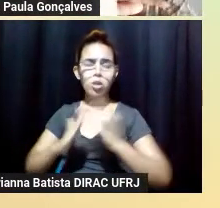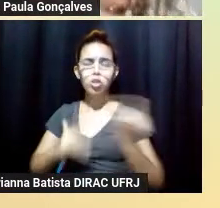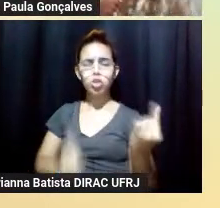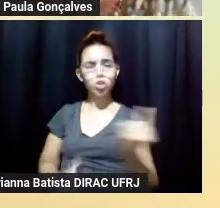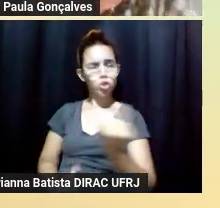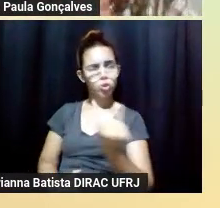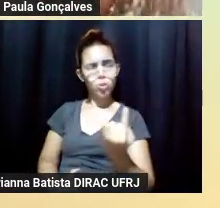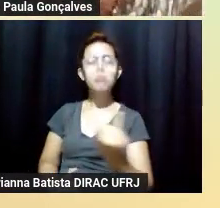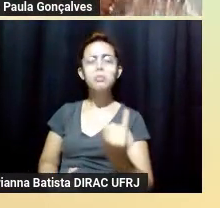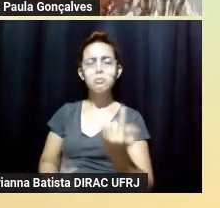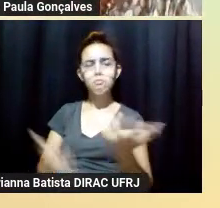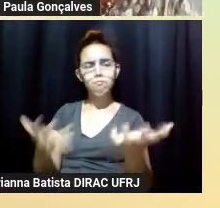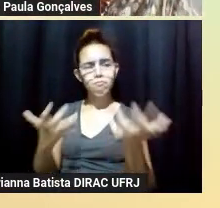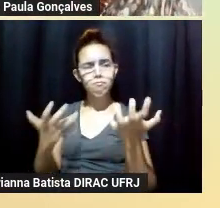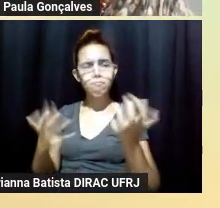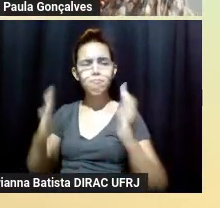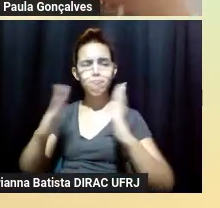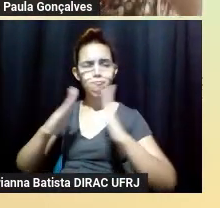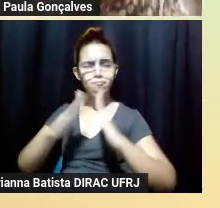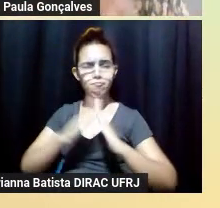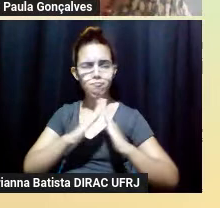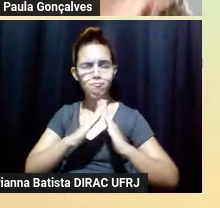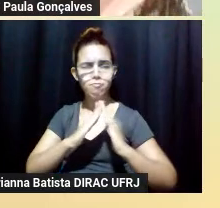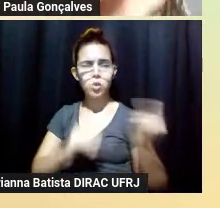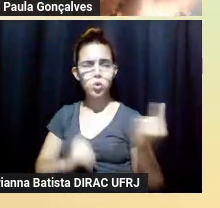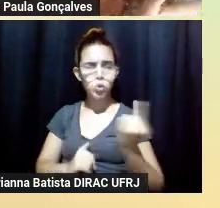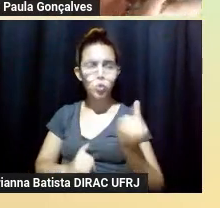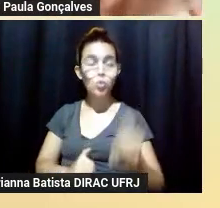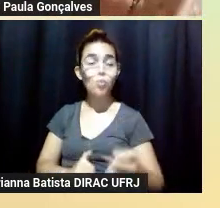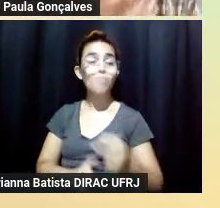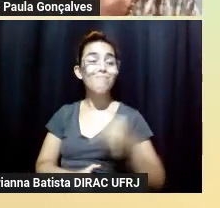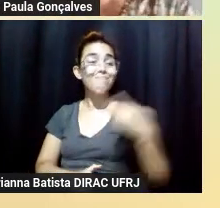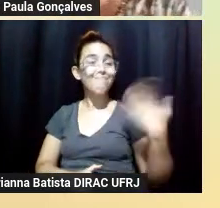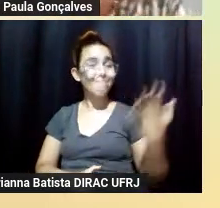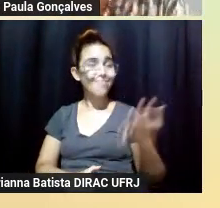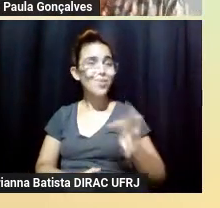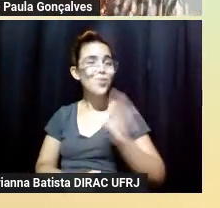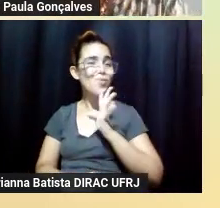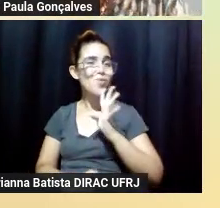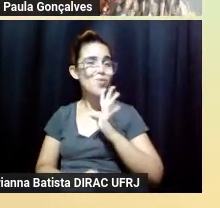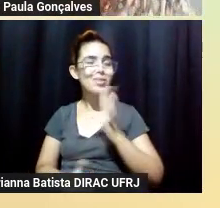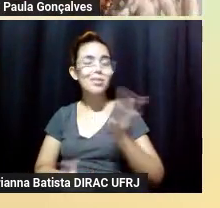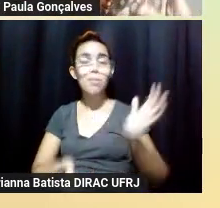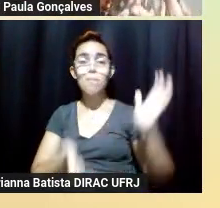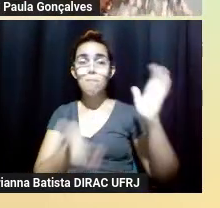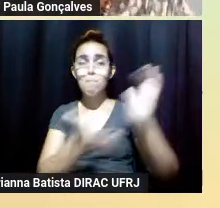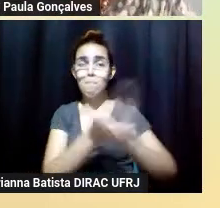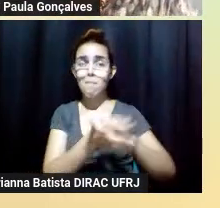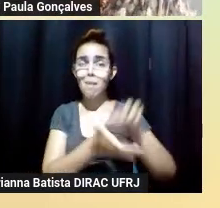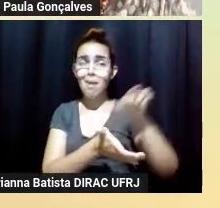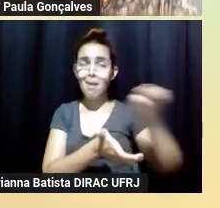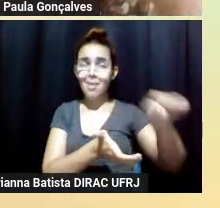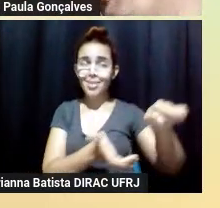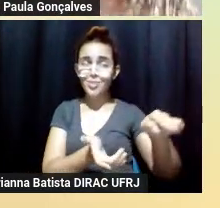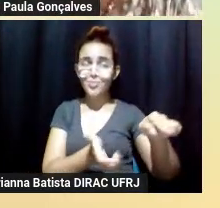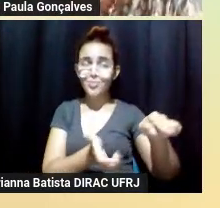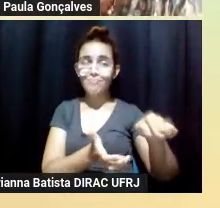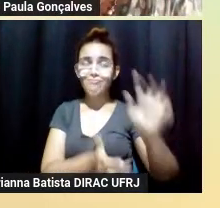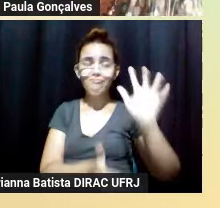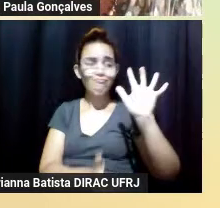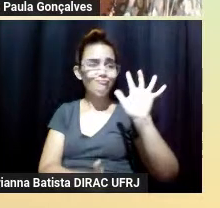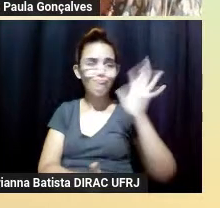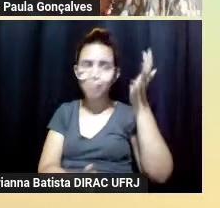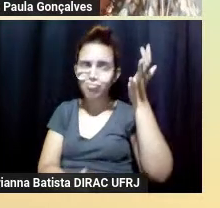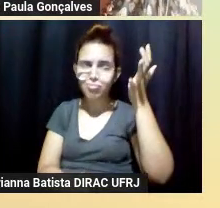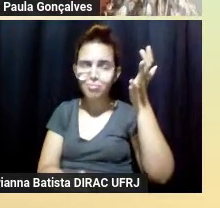querer nada com ninguém, ver minha vida. E aí eu conheço o Diogo, aquele que eu mostrei para vocês lá no início. E decidimos formar aí uma